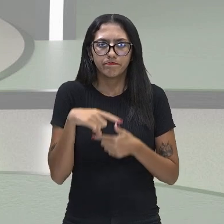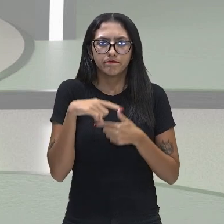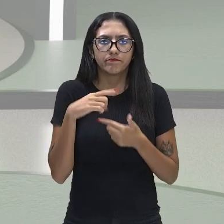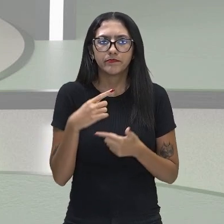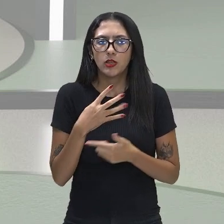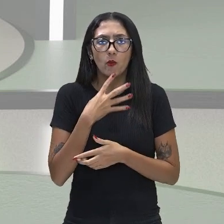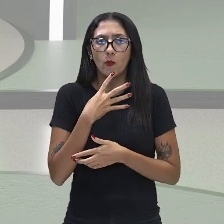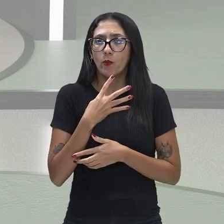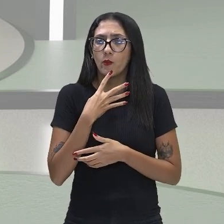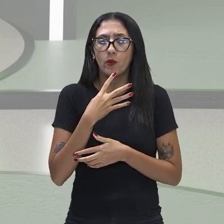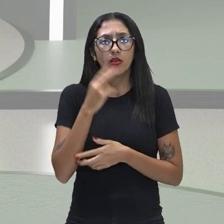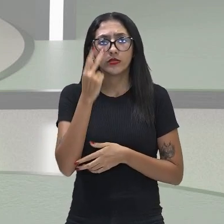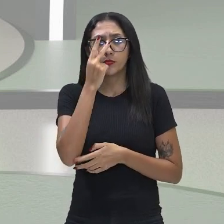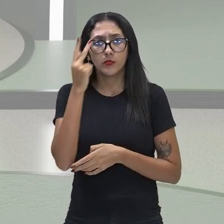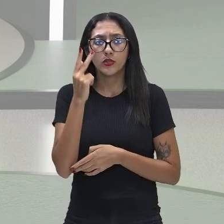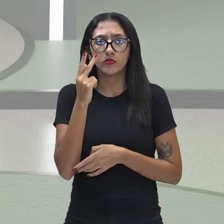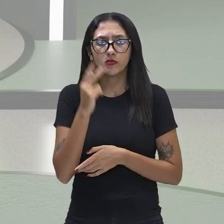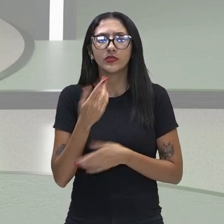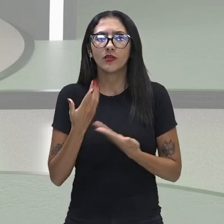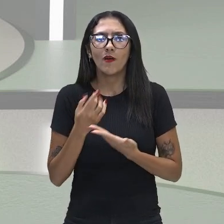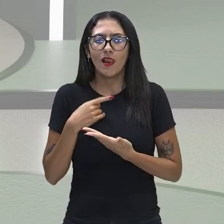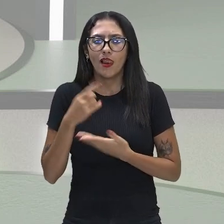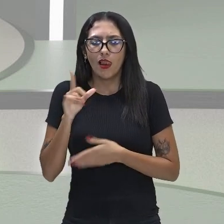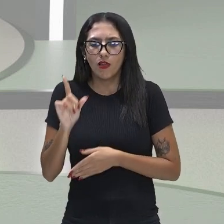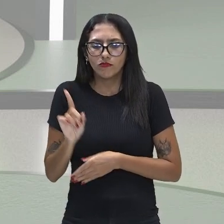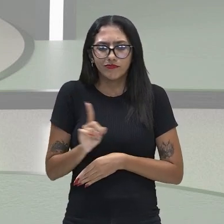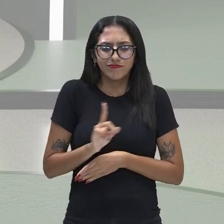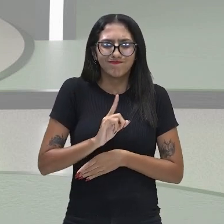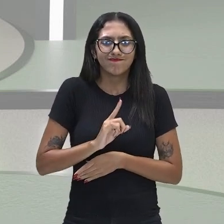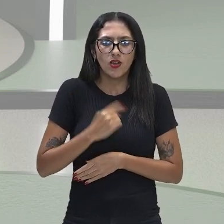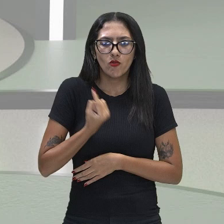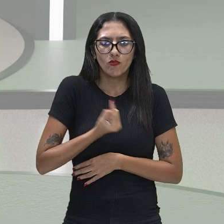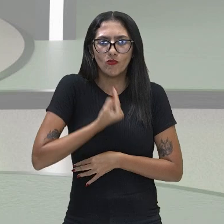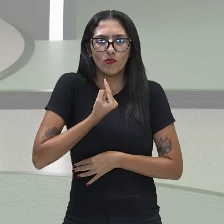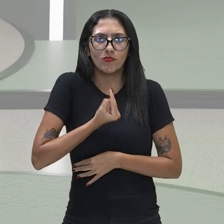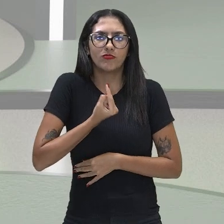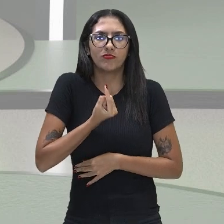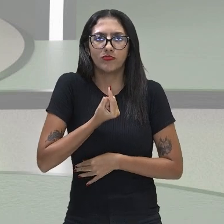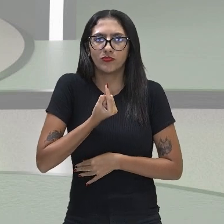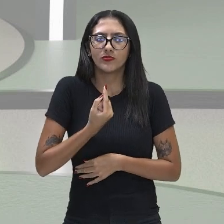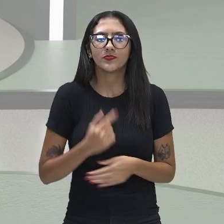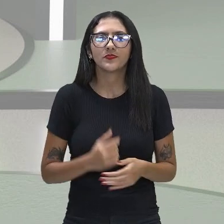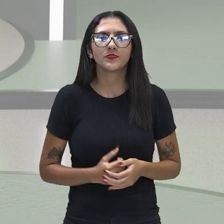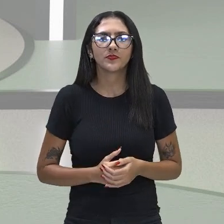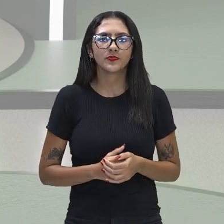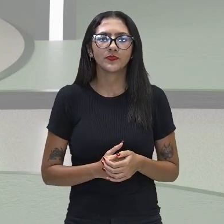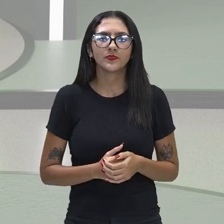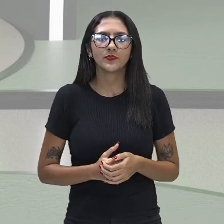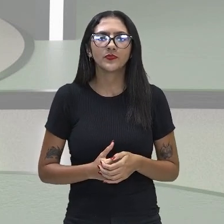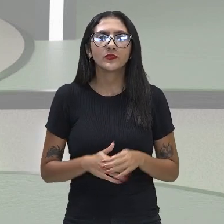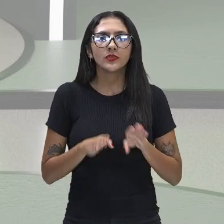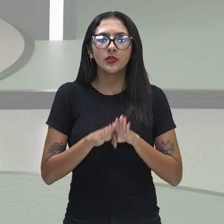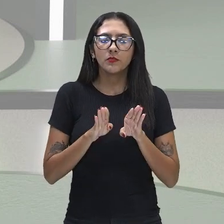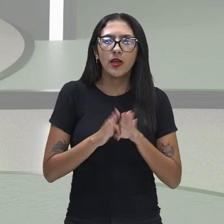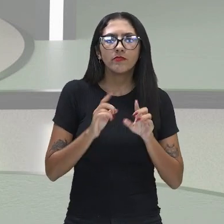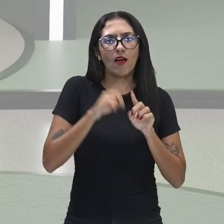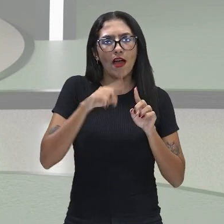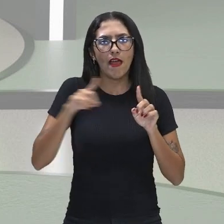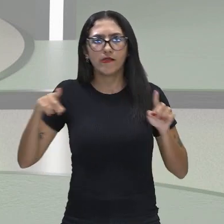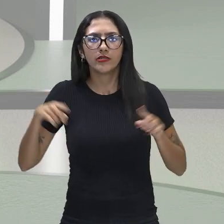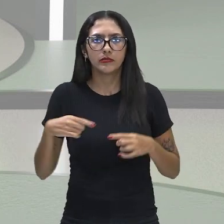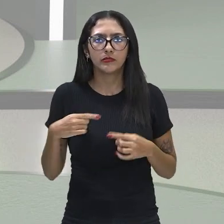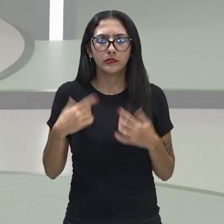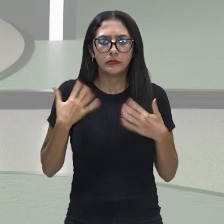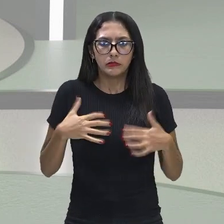seu entorno, então ela vai se manter recluso. Alterações de humor, às vezes pode